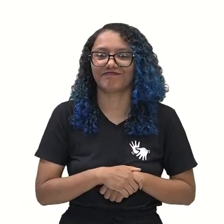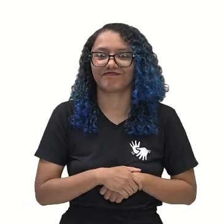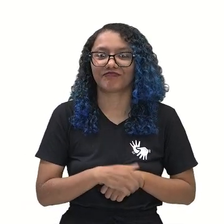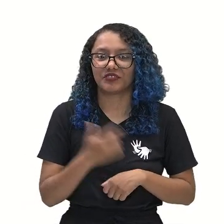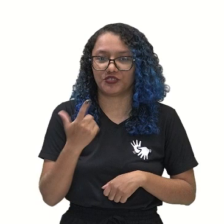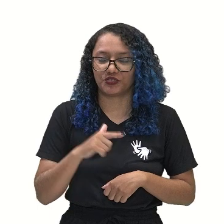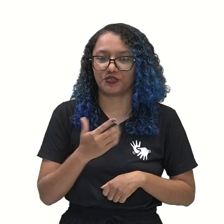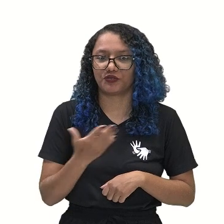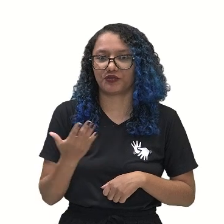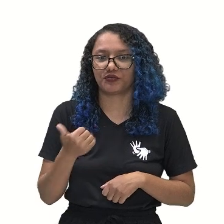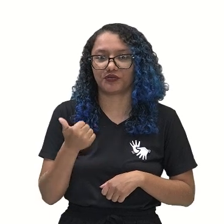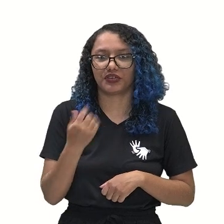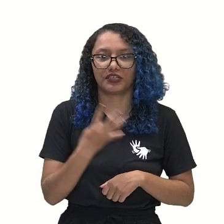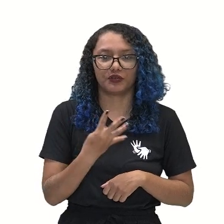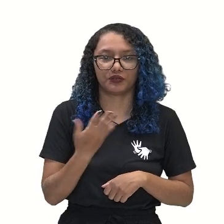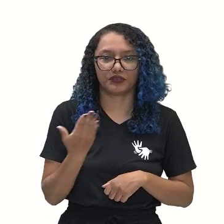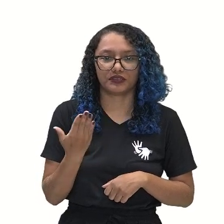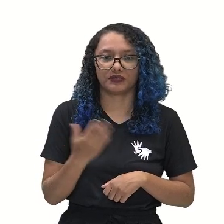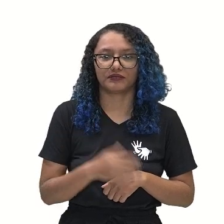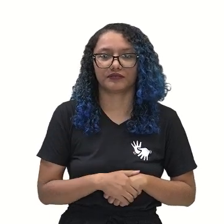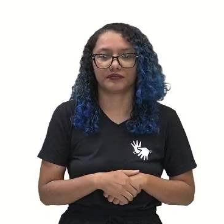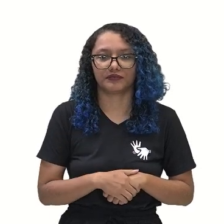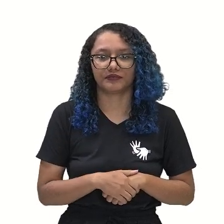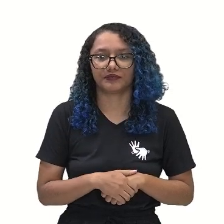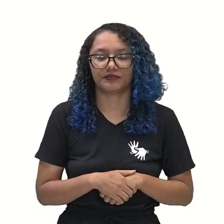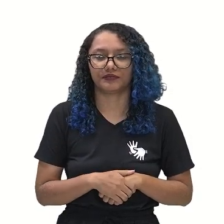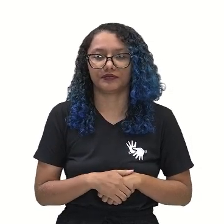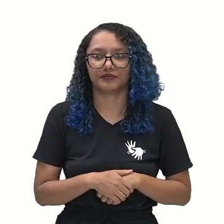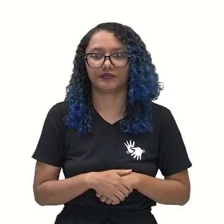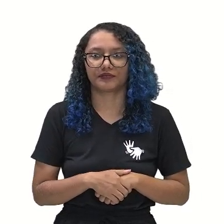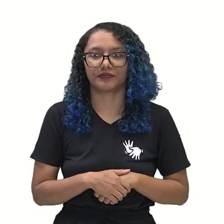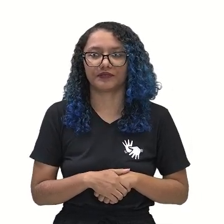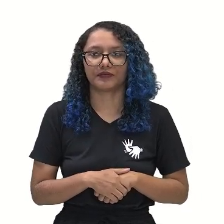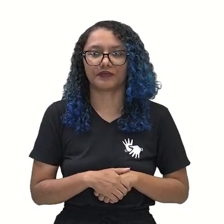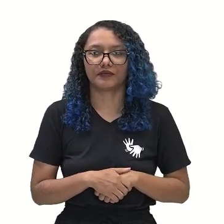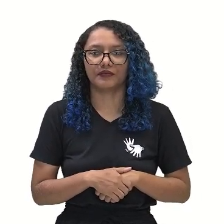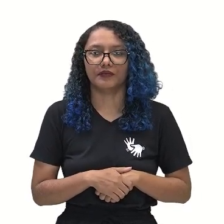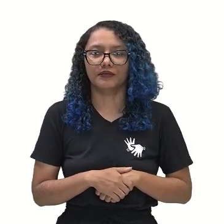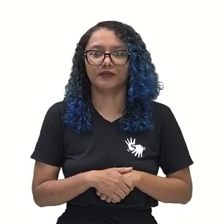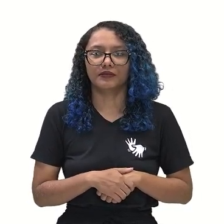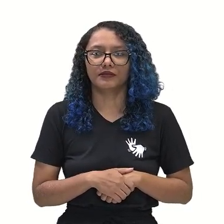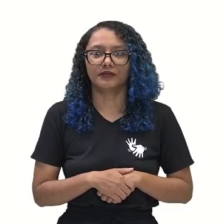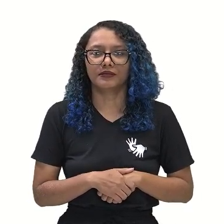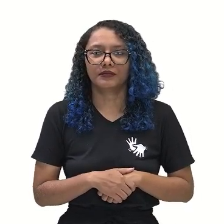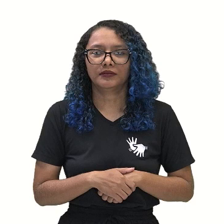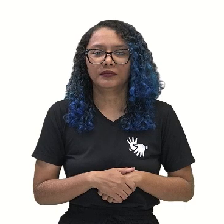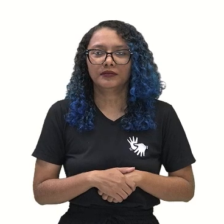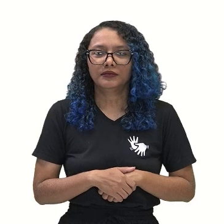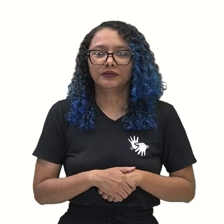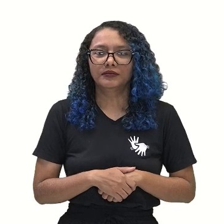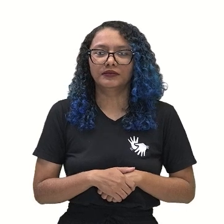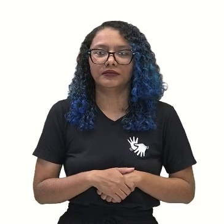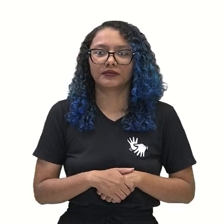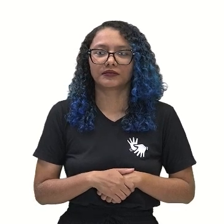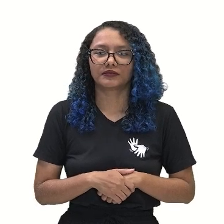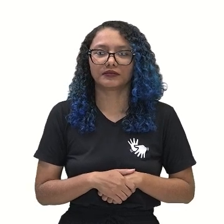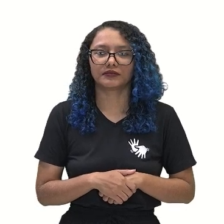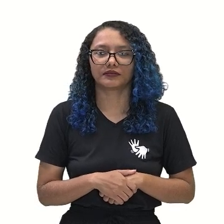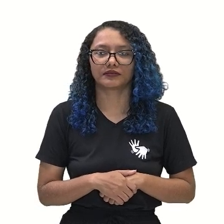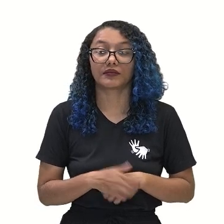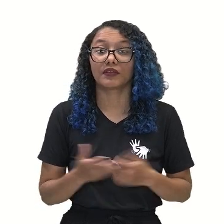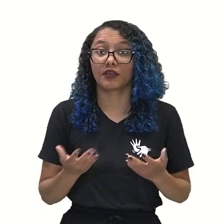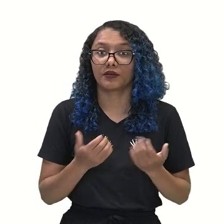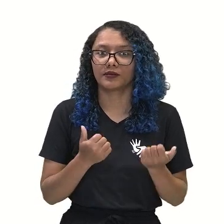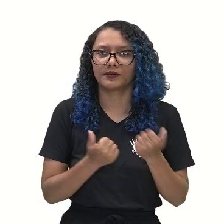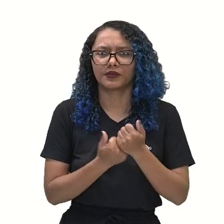novo. Aqui, ó, menos 14. Muito bem, pessoal. Então, vamos substituir. Como